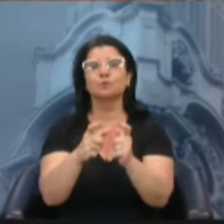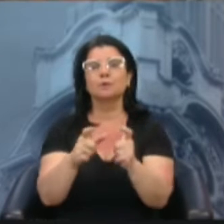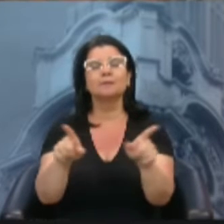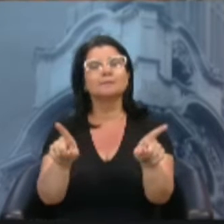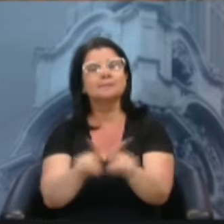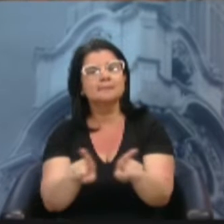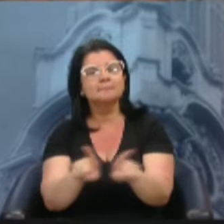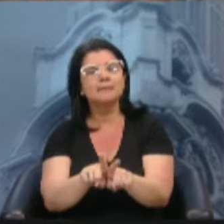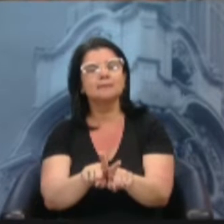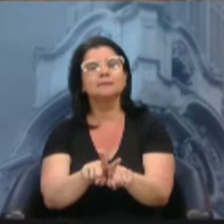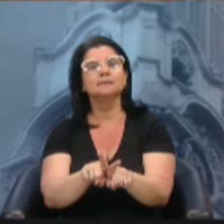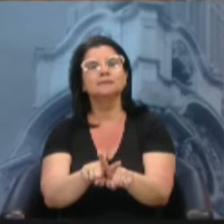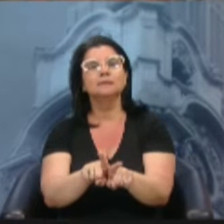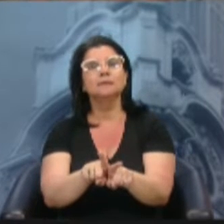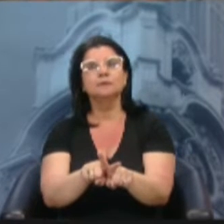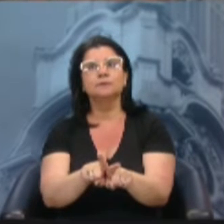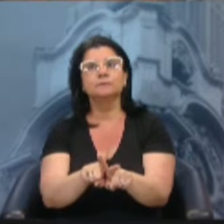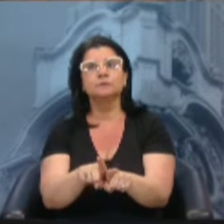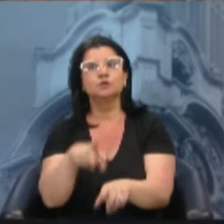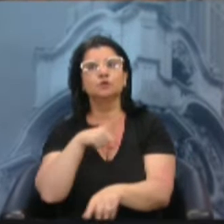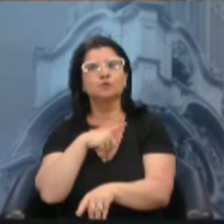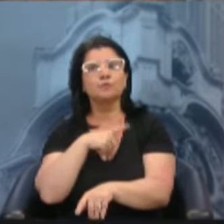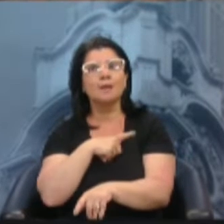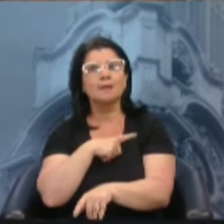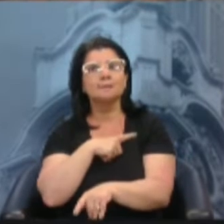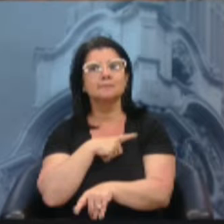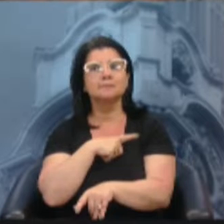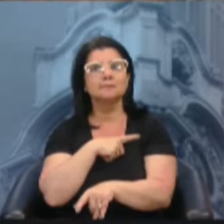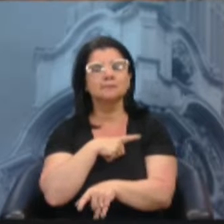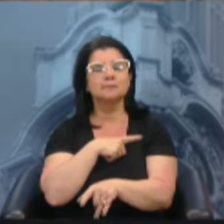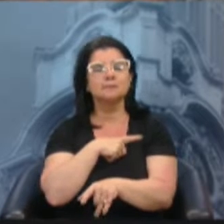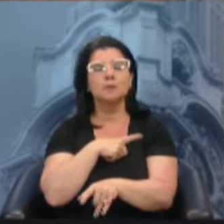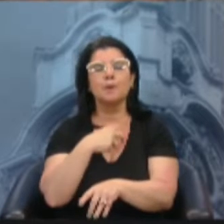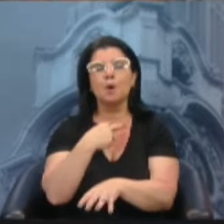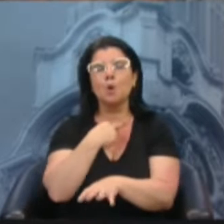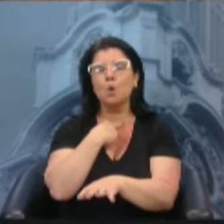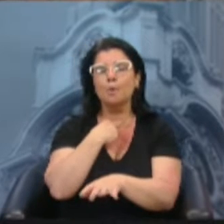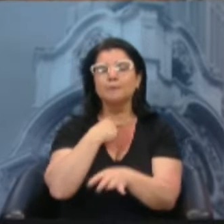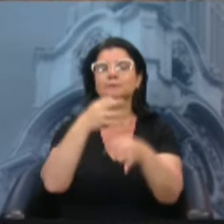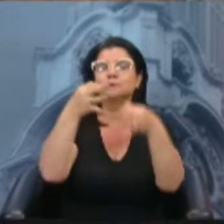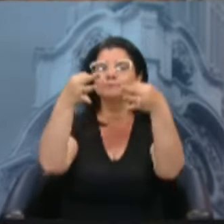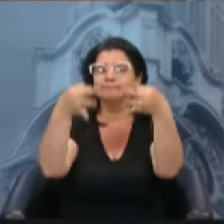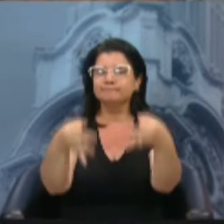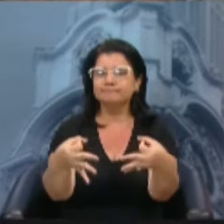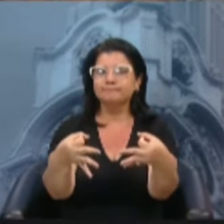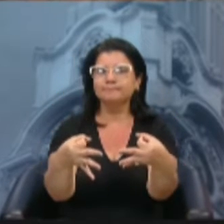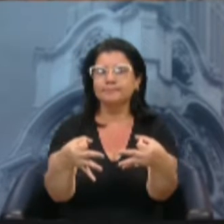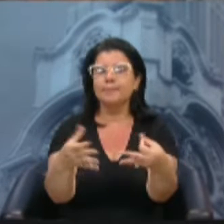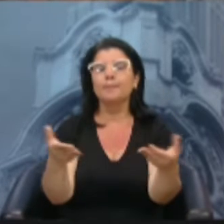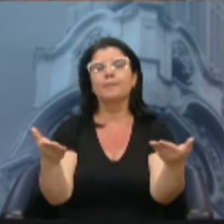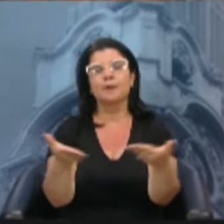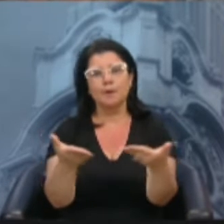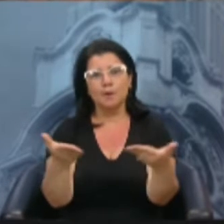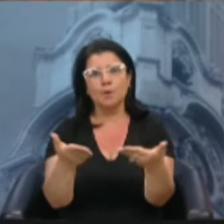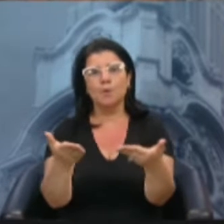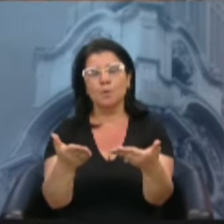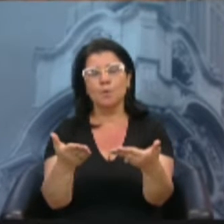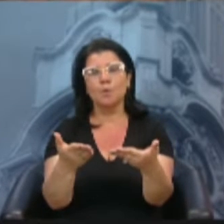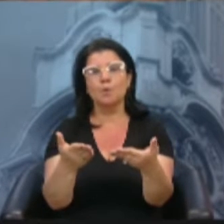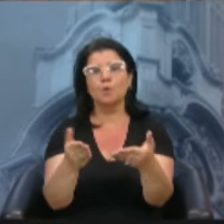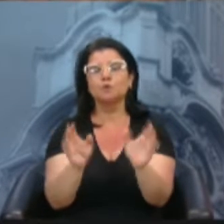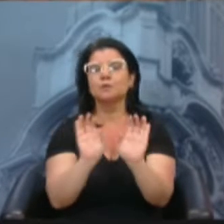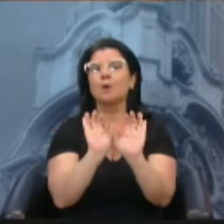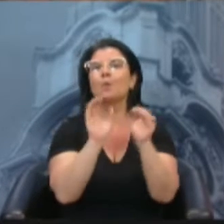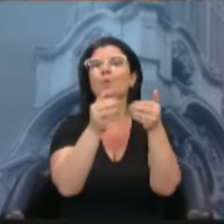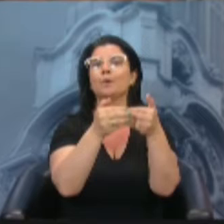tivesse uma ocupação adequada ali para onde hoje está o Estádio